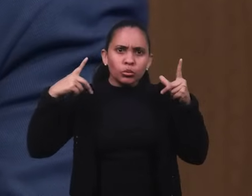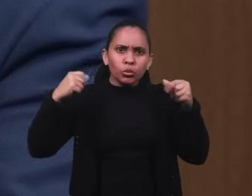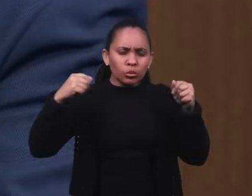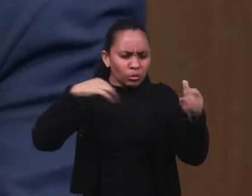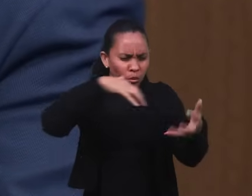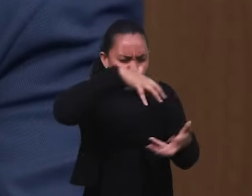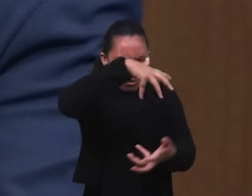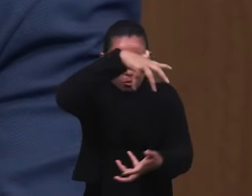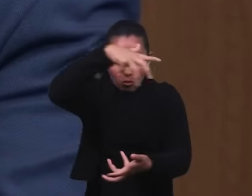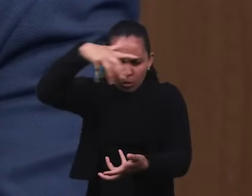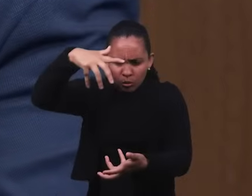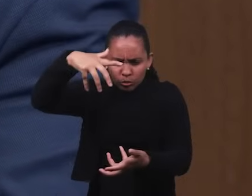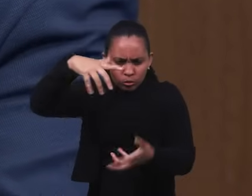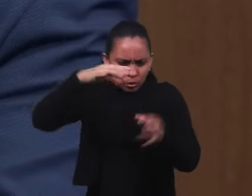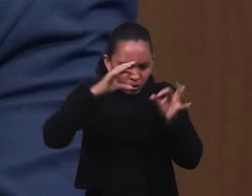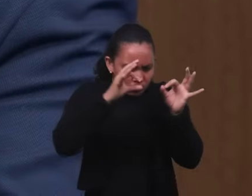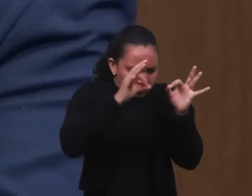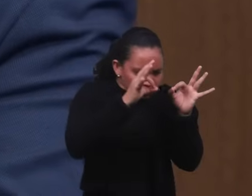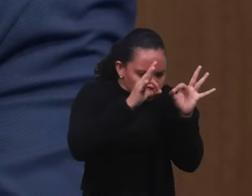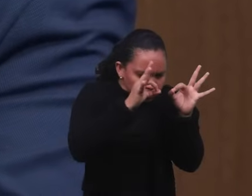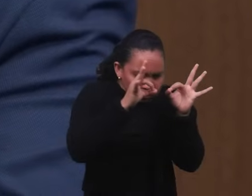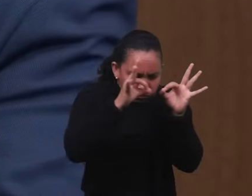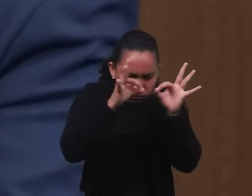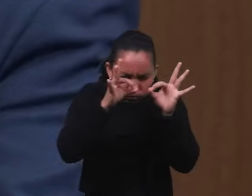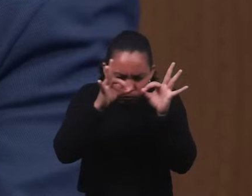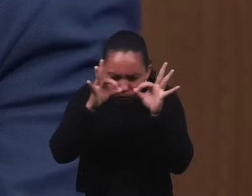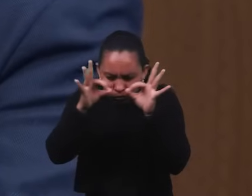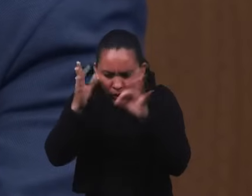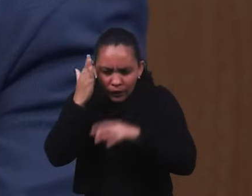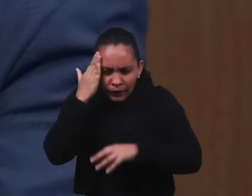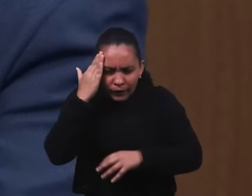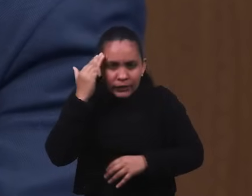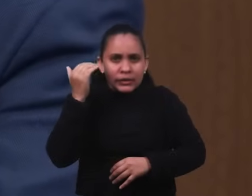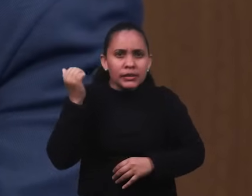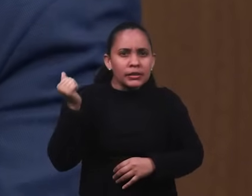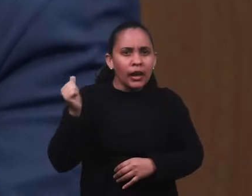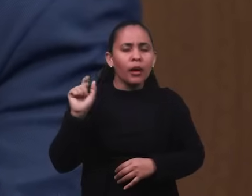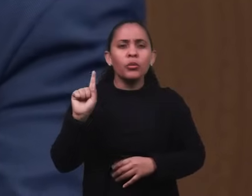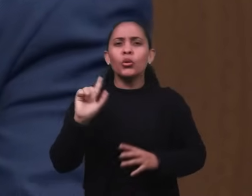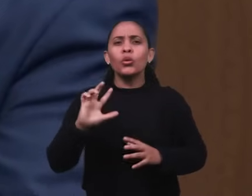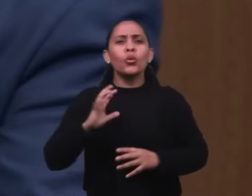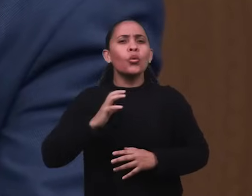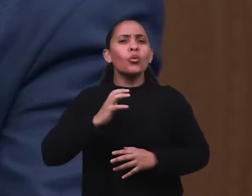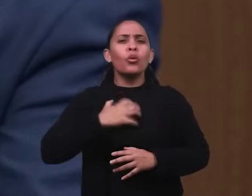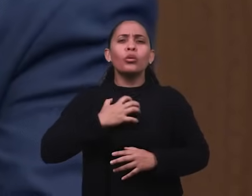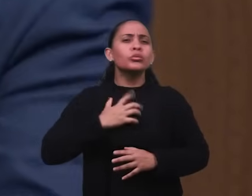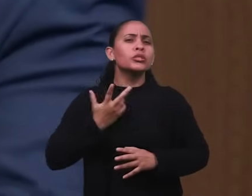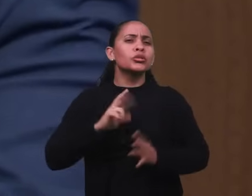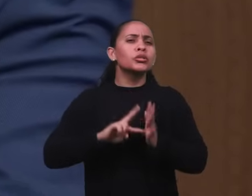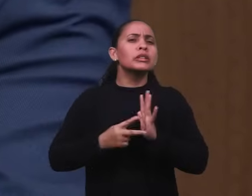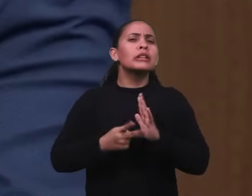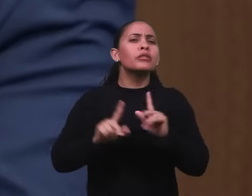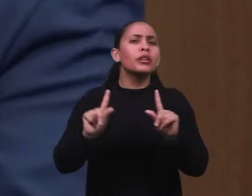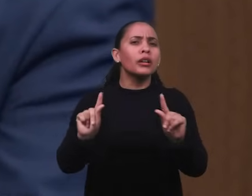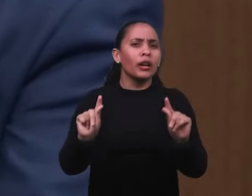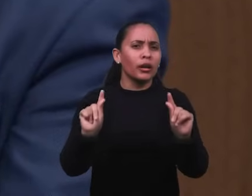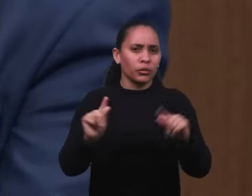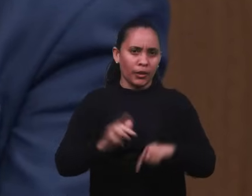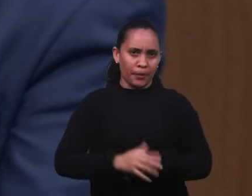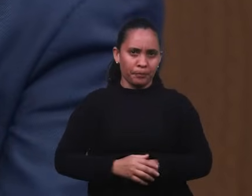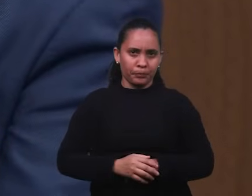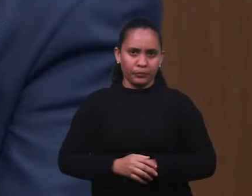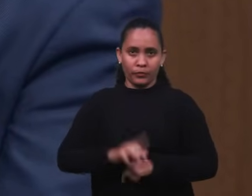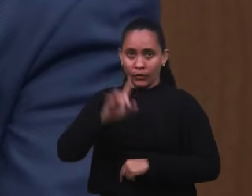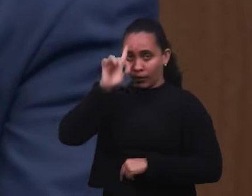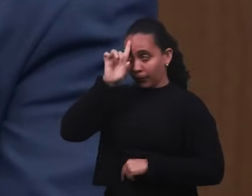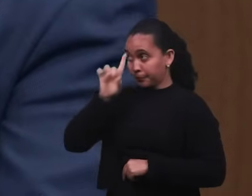ele tudo vê, enfim, ele tudo conhece, né? Ou seja, em que sentido? Para um ser que é eterno,